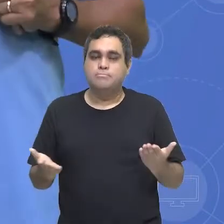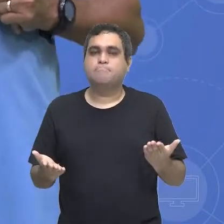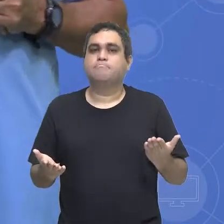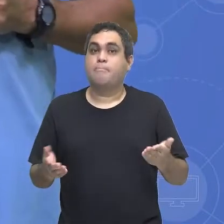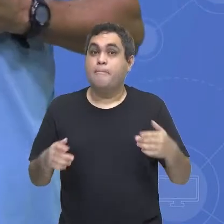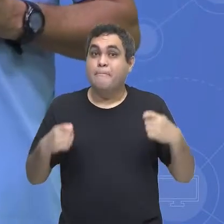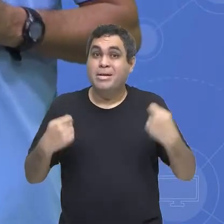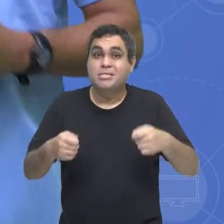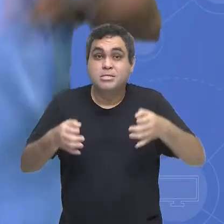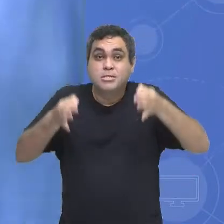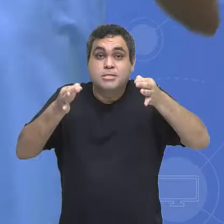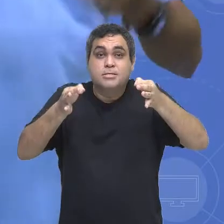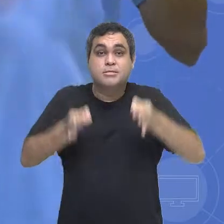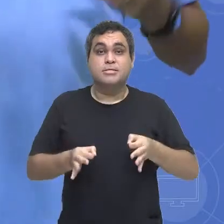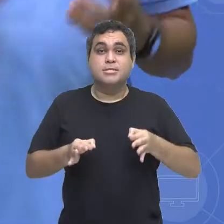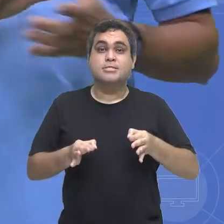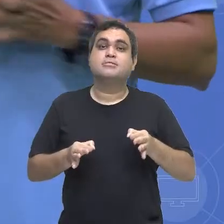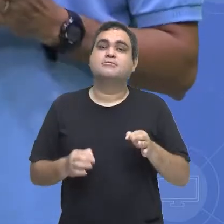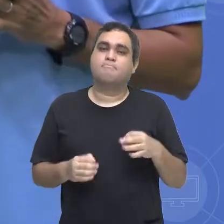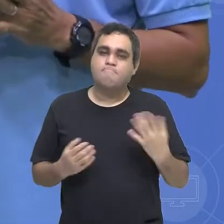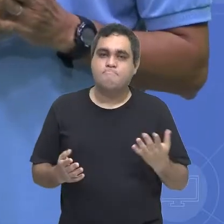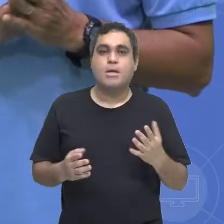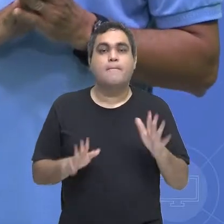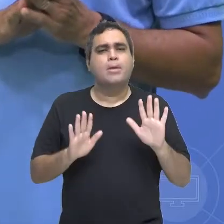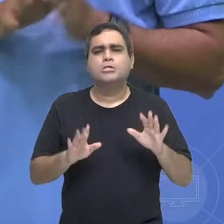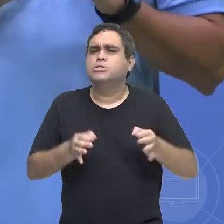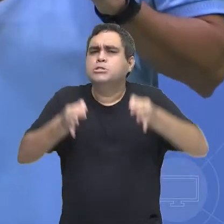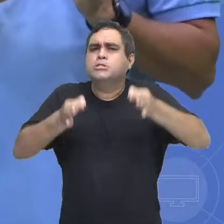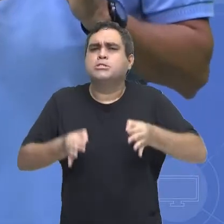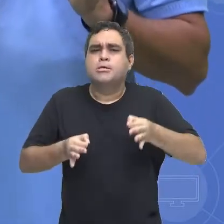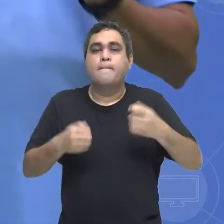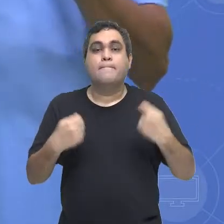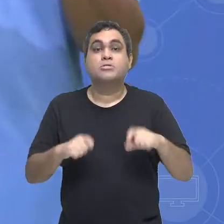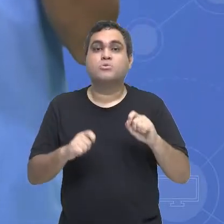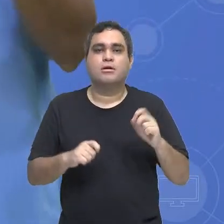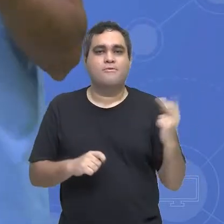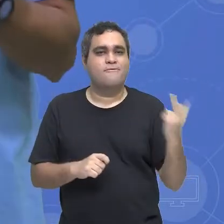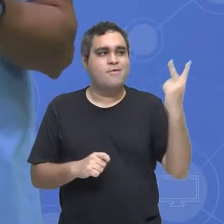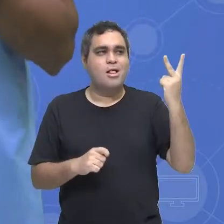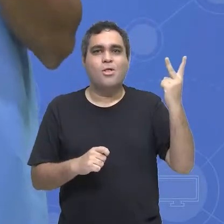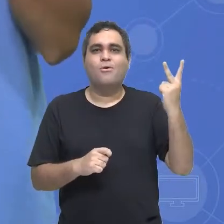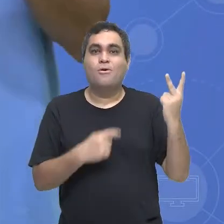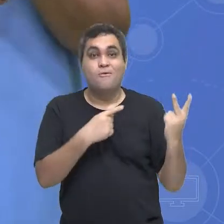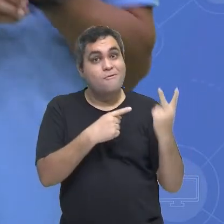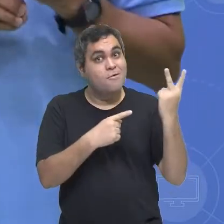dignidade para dar a isso daí. E o valor é que vai fazer isso daí, tá certo? Só há